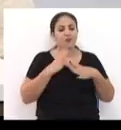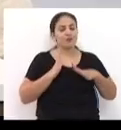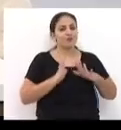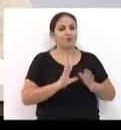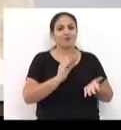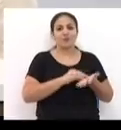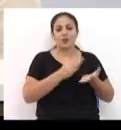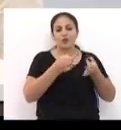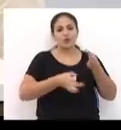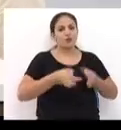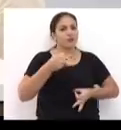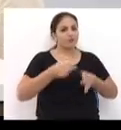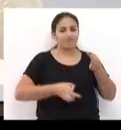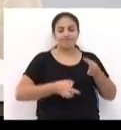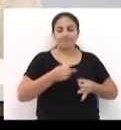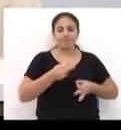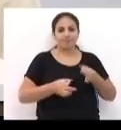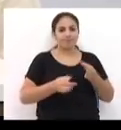quero fazer injustiça,